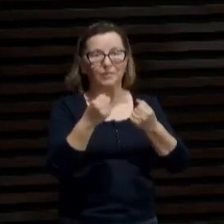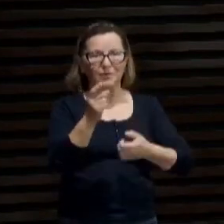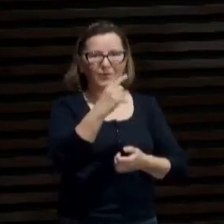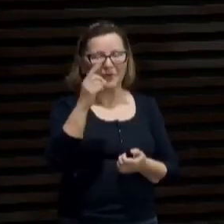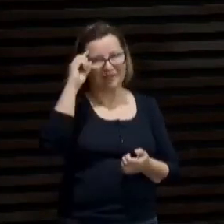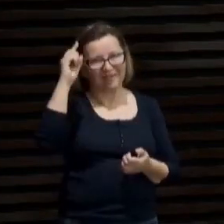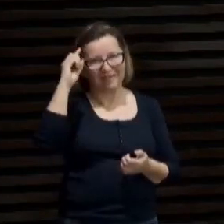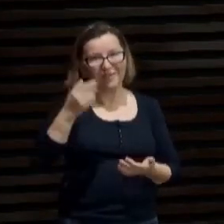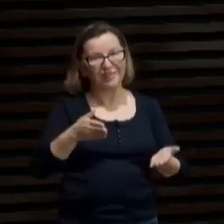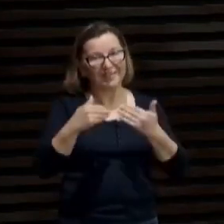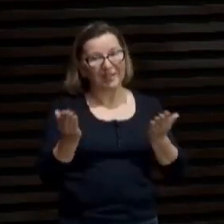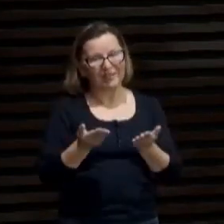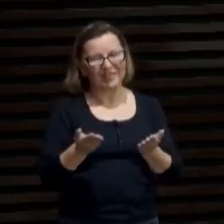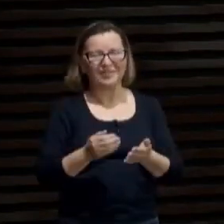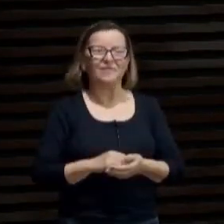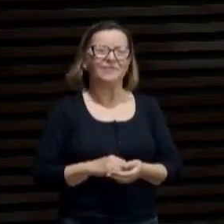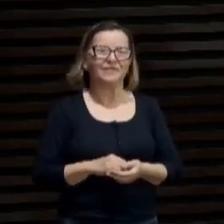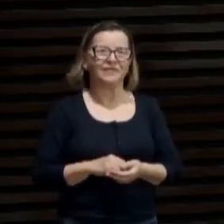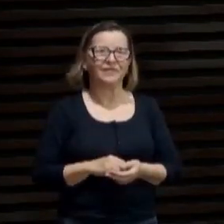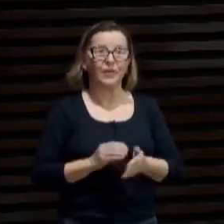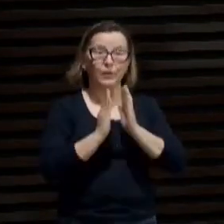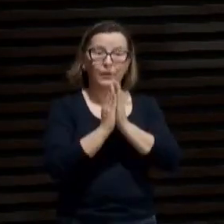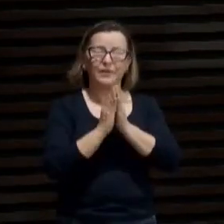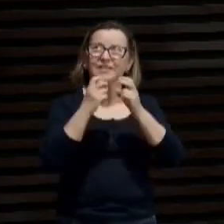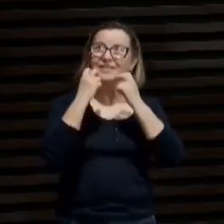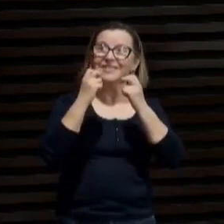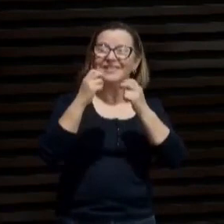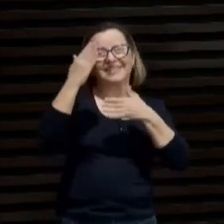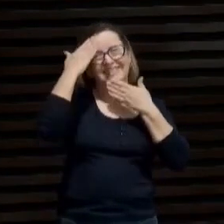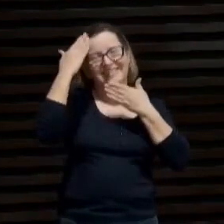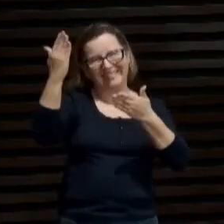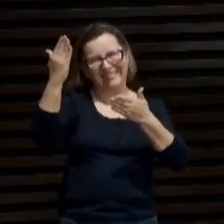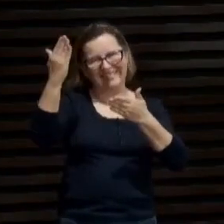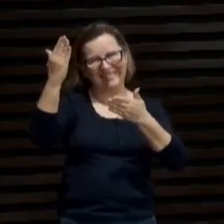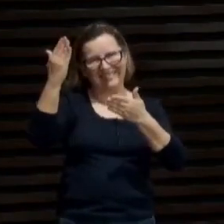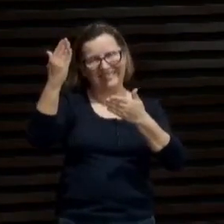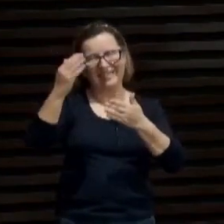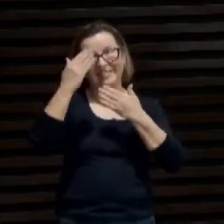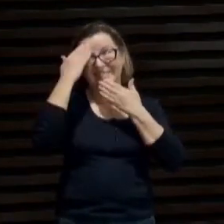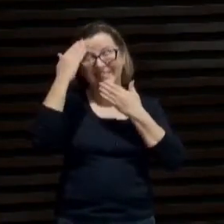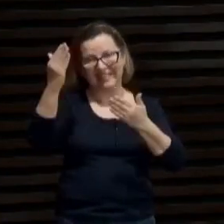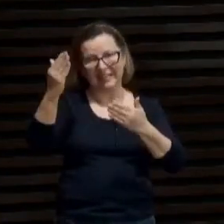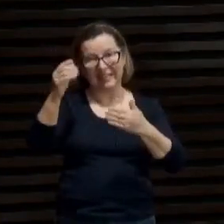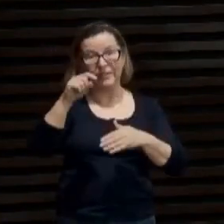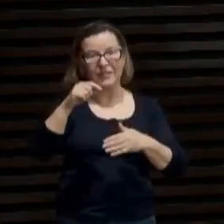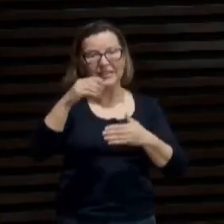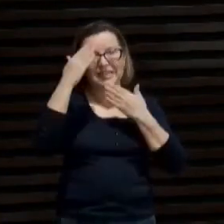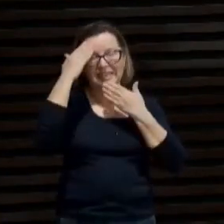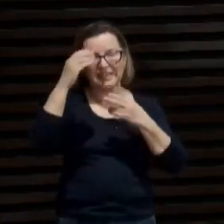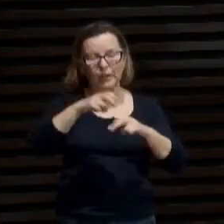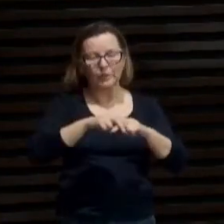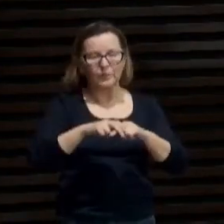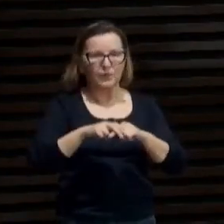hoje. Oração e súplica com ações de graças. Ação de graça, amados, é você agradecer por aquilo